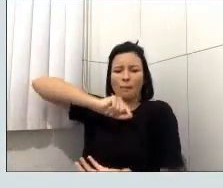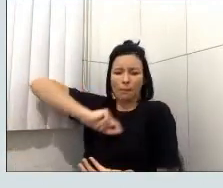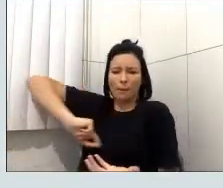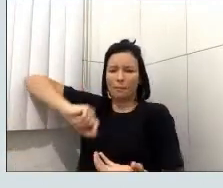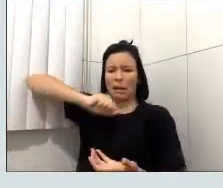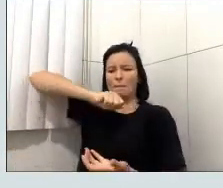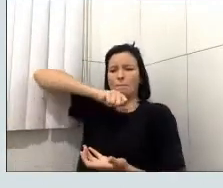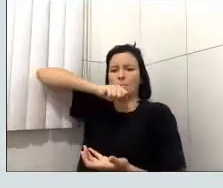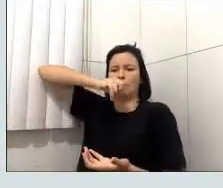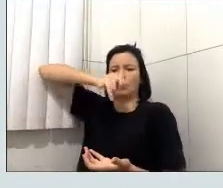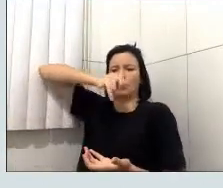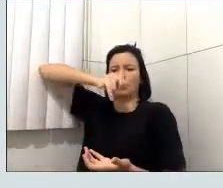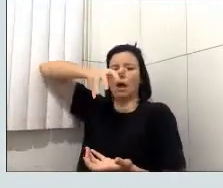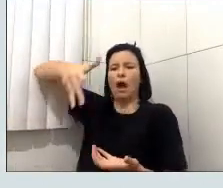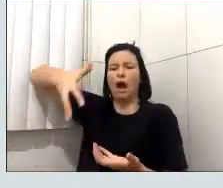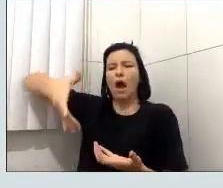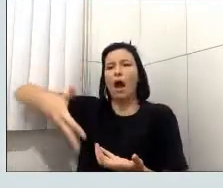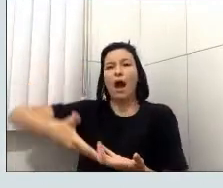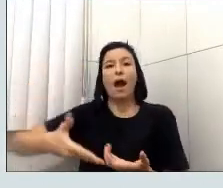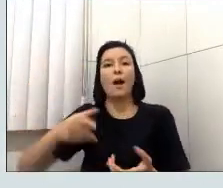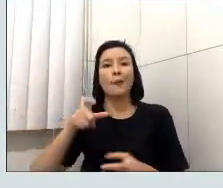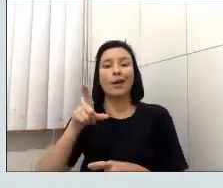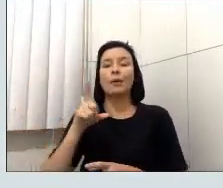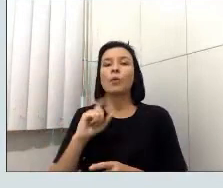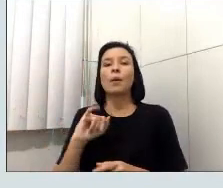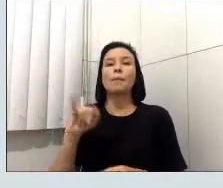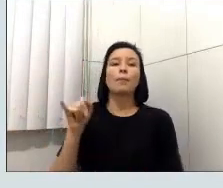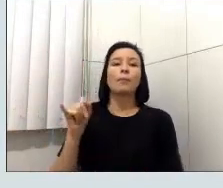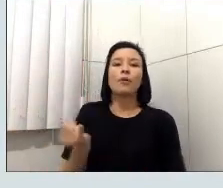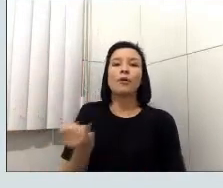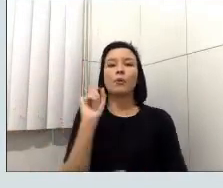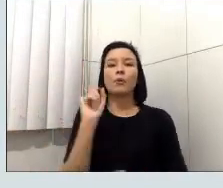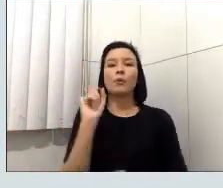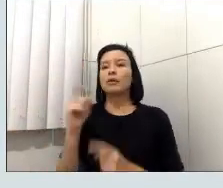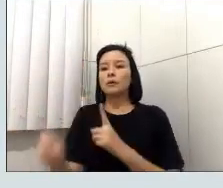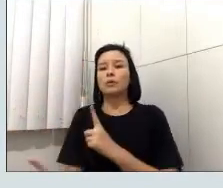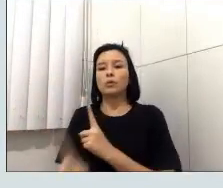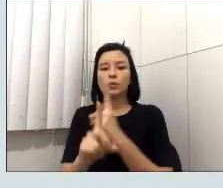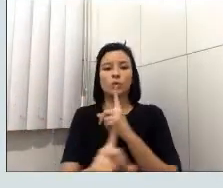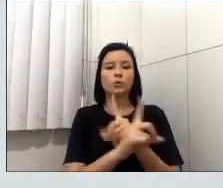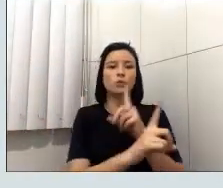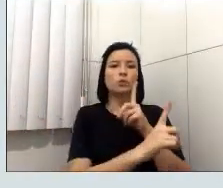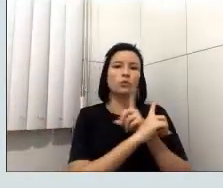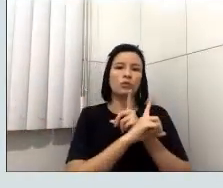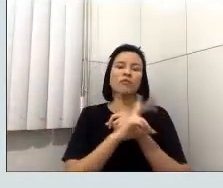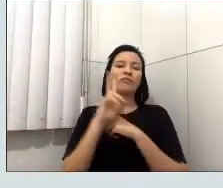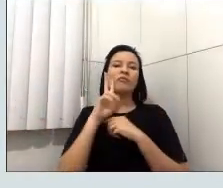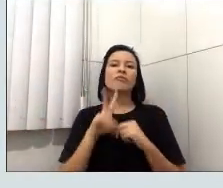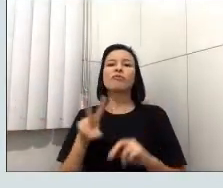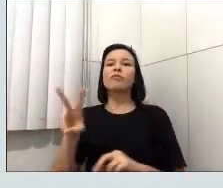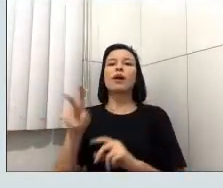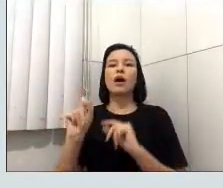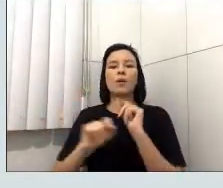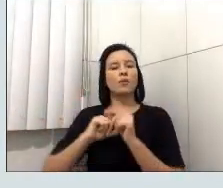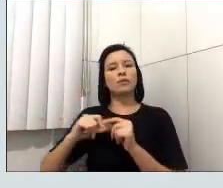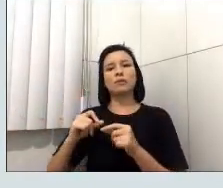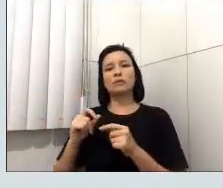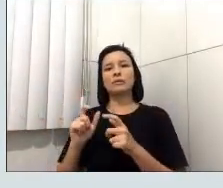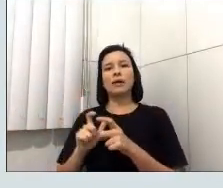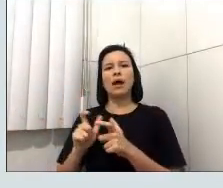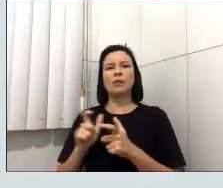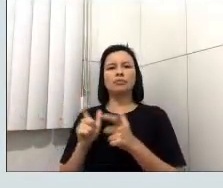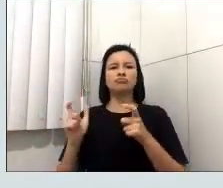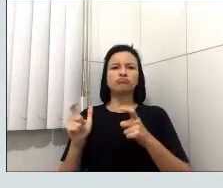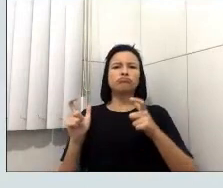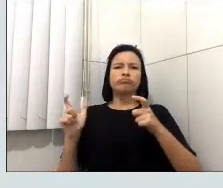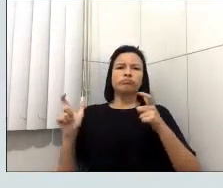essas regiões que estavam sendo encontradas e vistas com um local